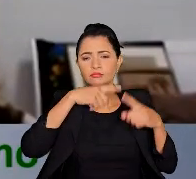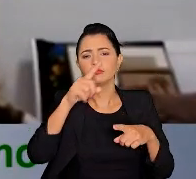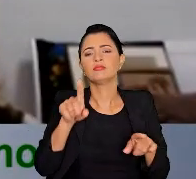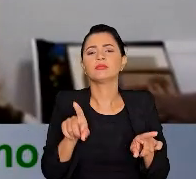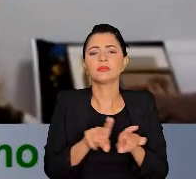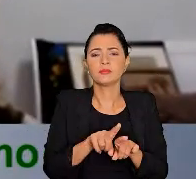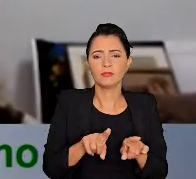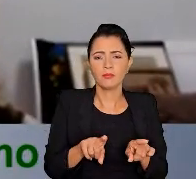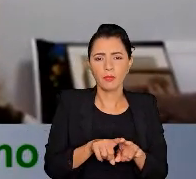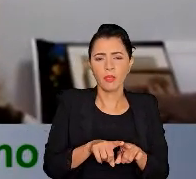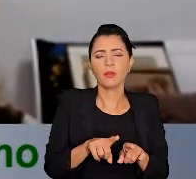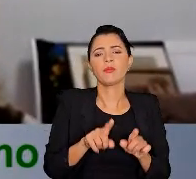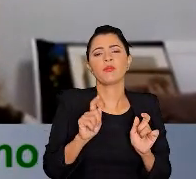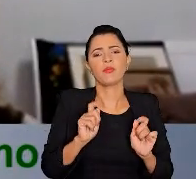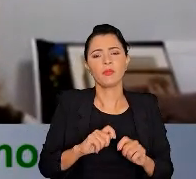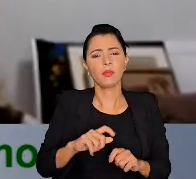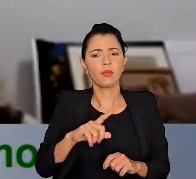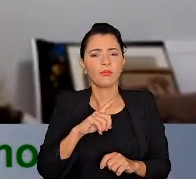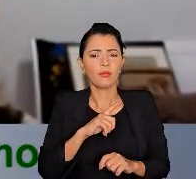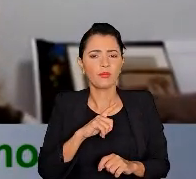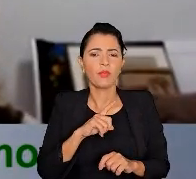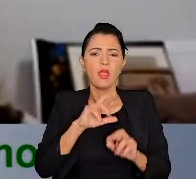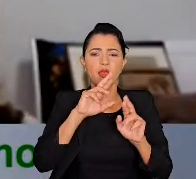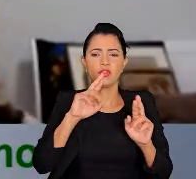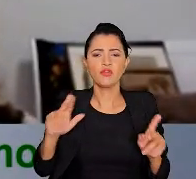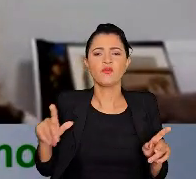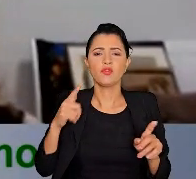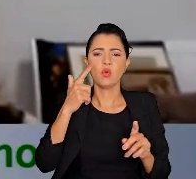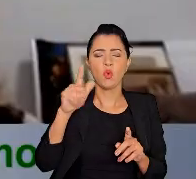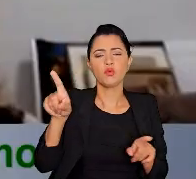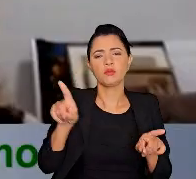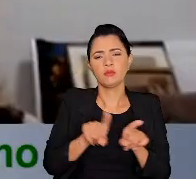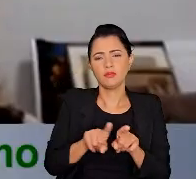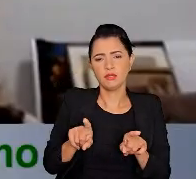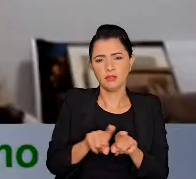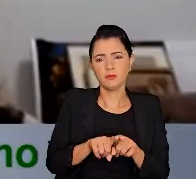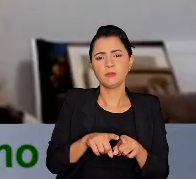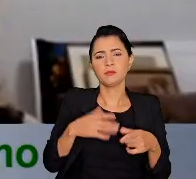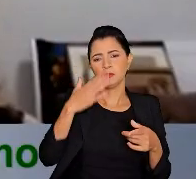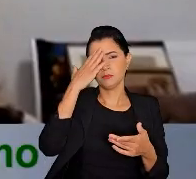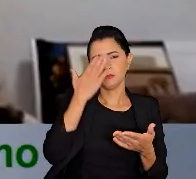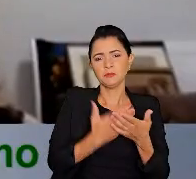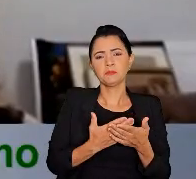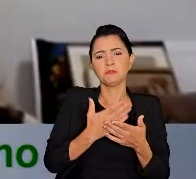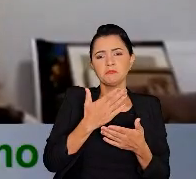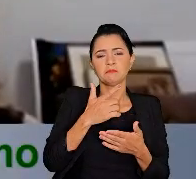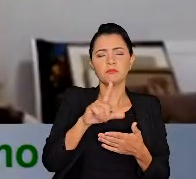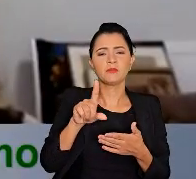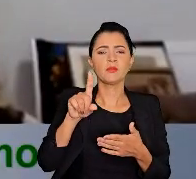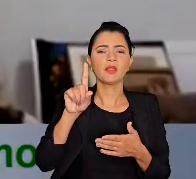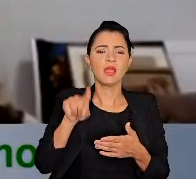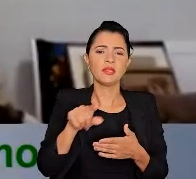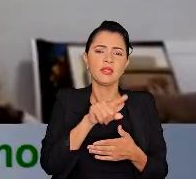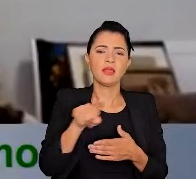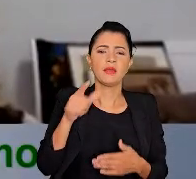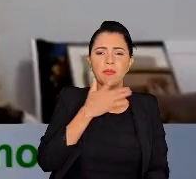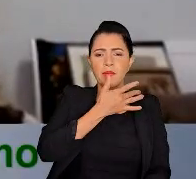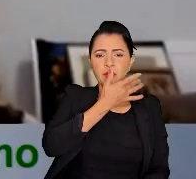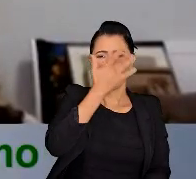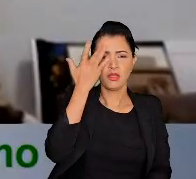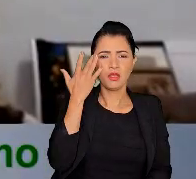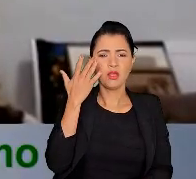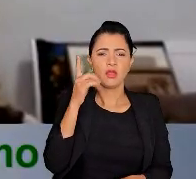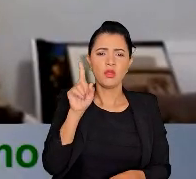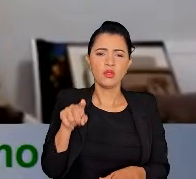não aprendemos com a diferença dos outros, né? Acredito que, no mais das vezes, as pessoas se fecham